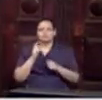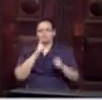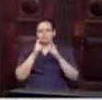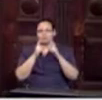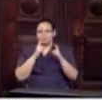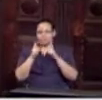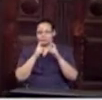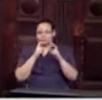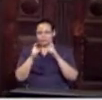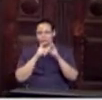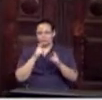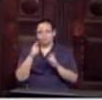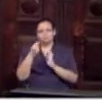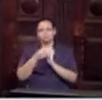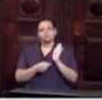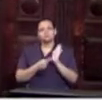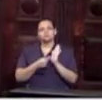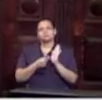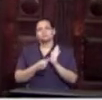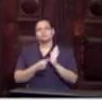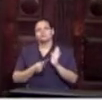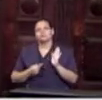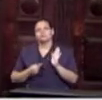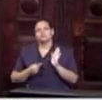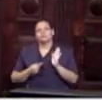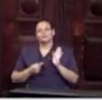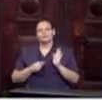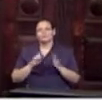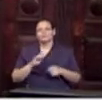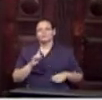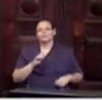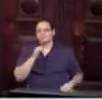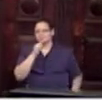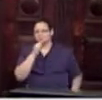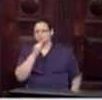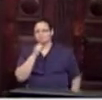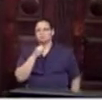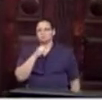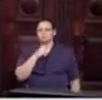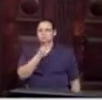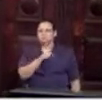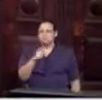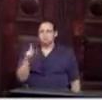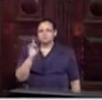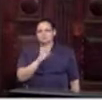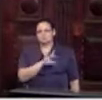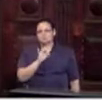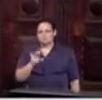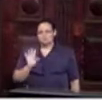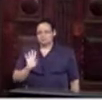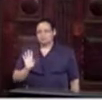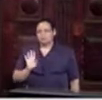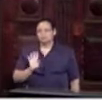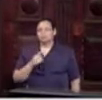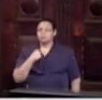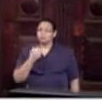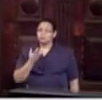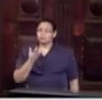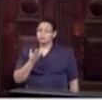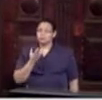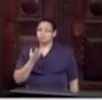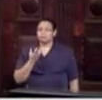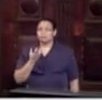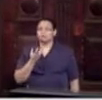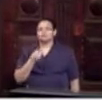do conteúdo. Não quero aqui fazer debate especulando intenções. Não quero fazer isso. Quero tratar do debate